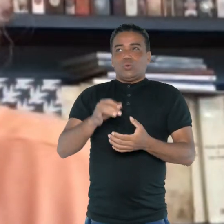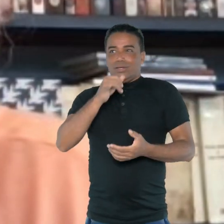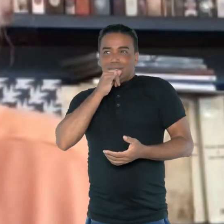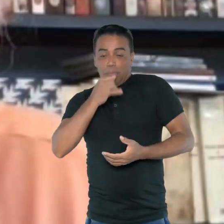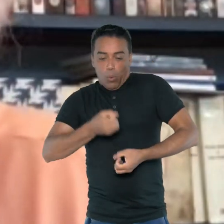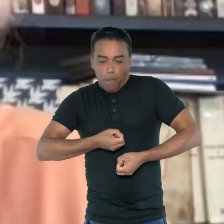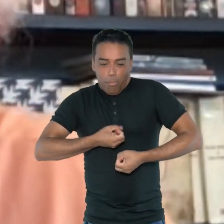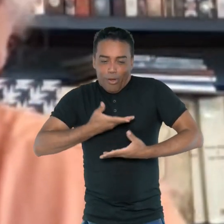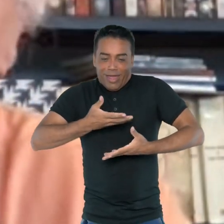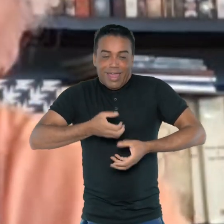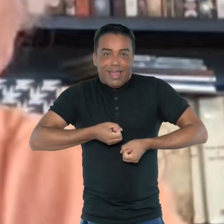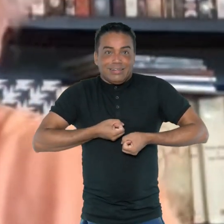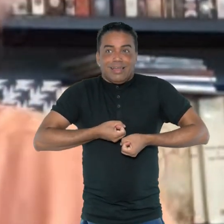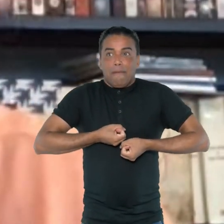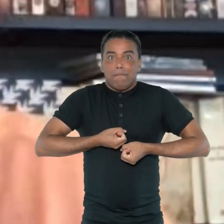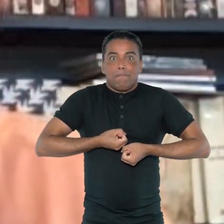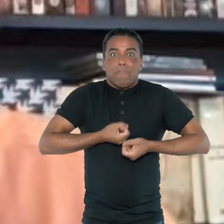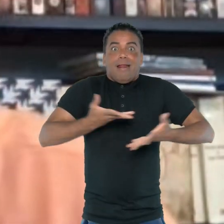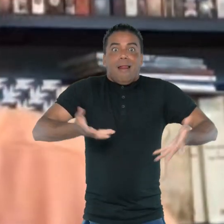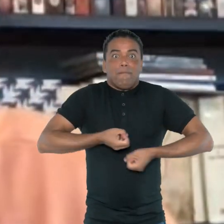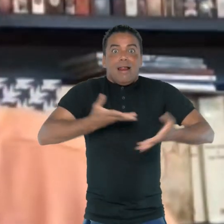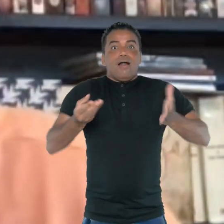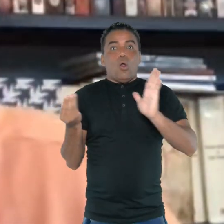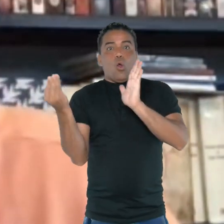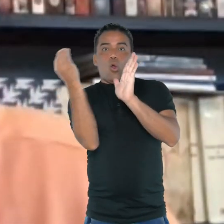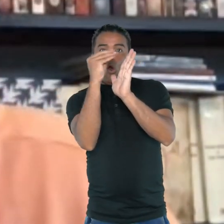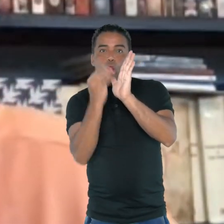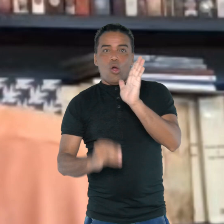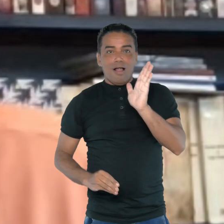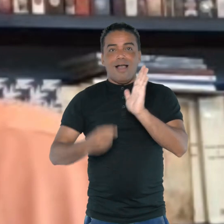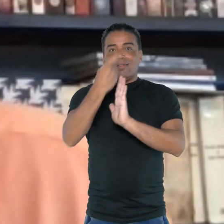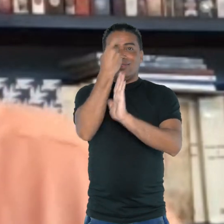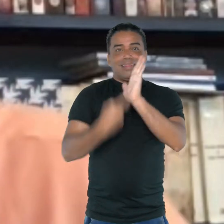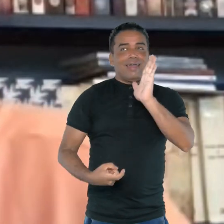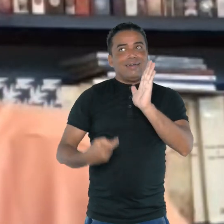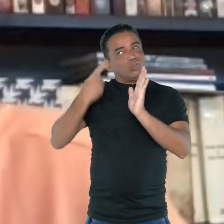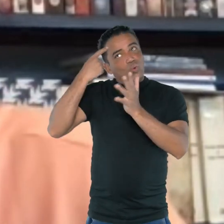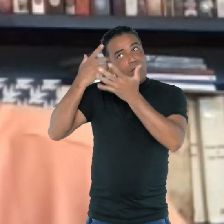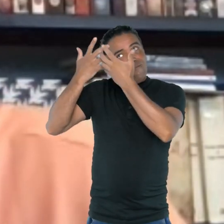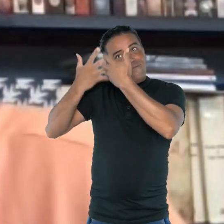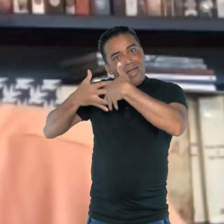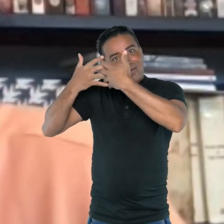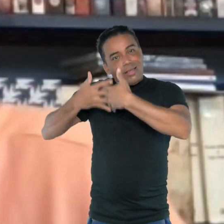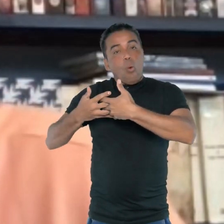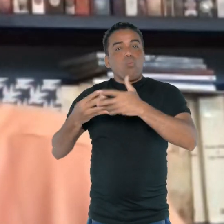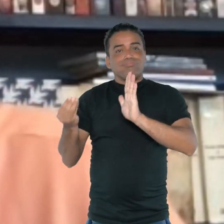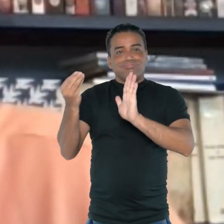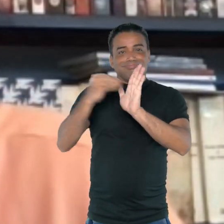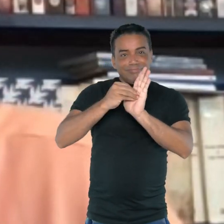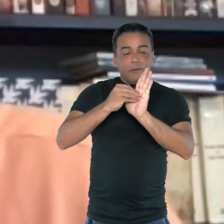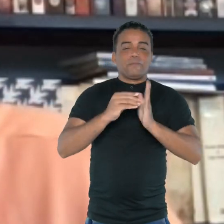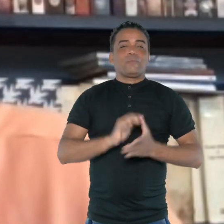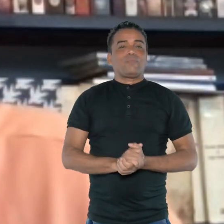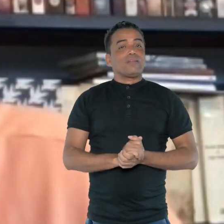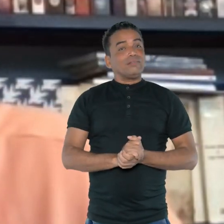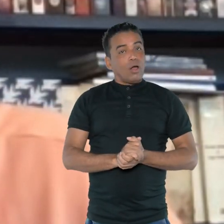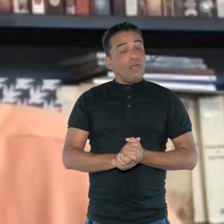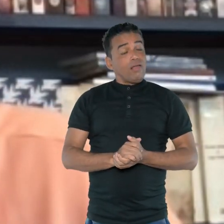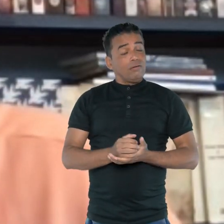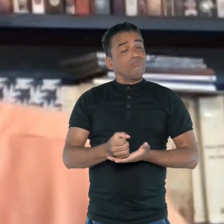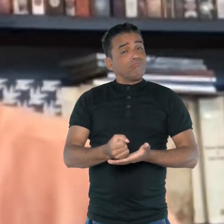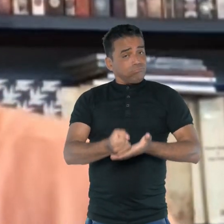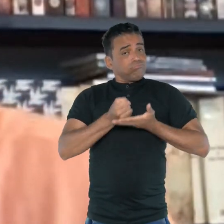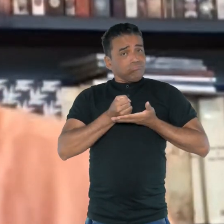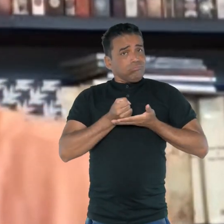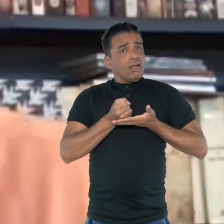poeticamente extravasar ali, colocar em reflexão, ele nos